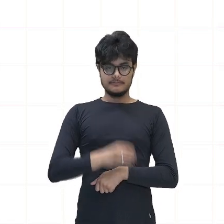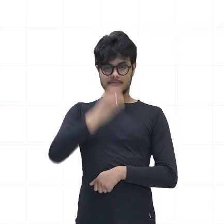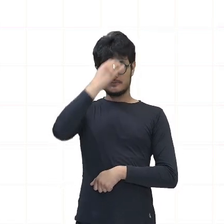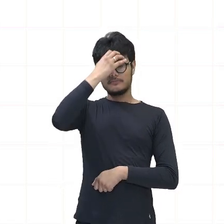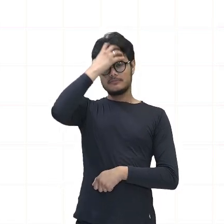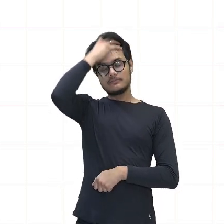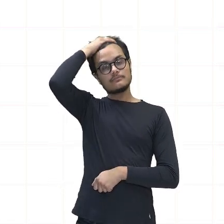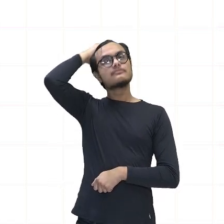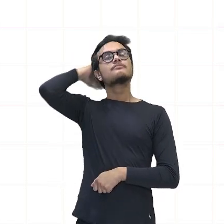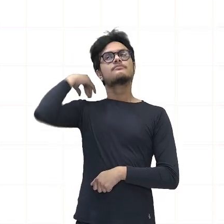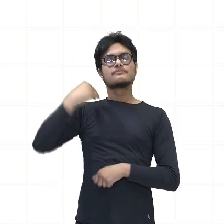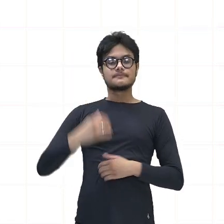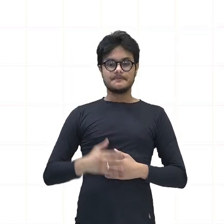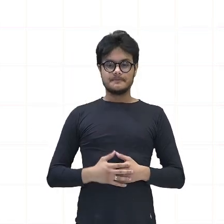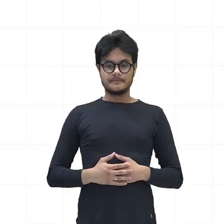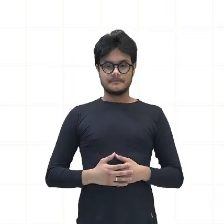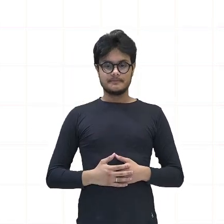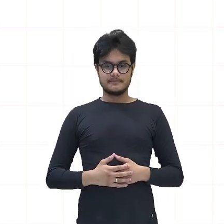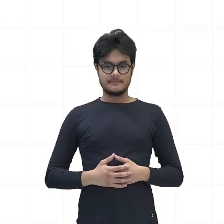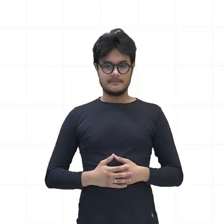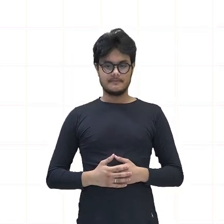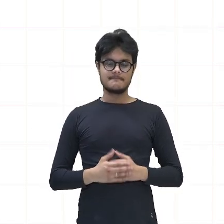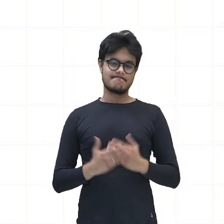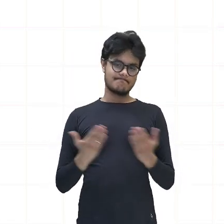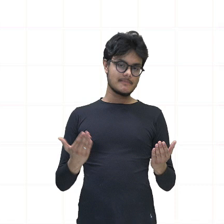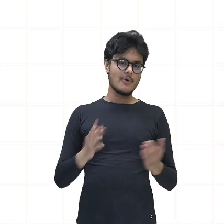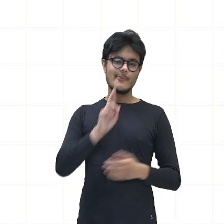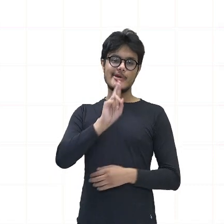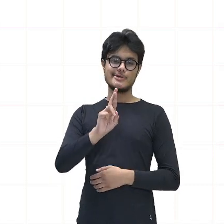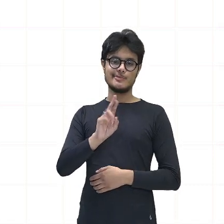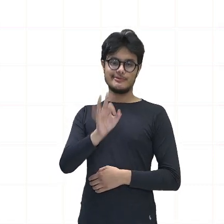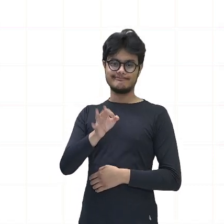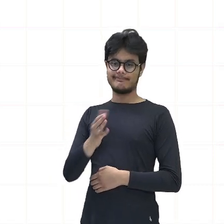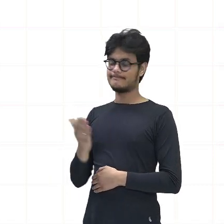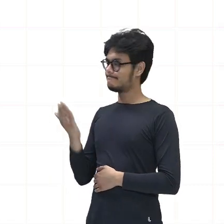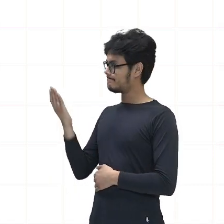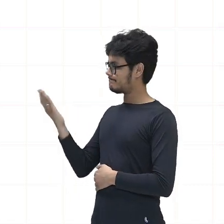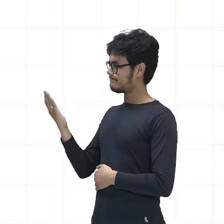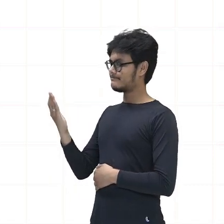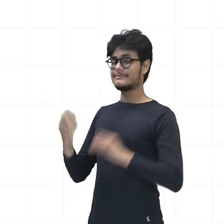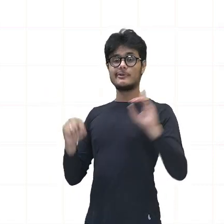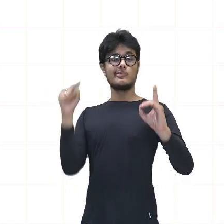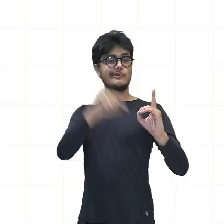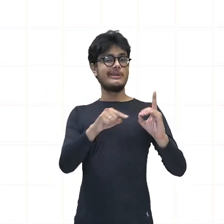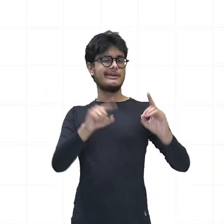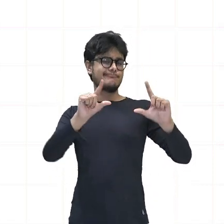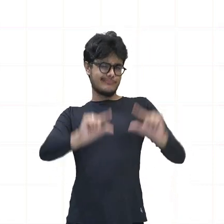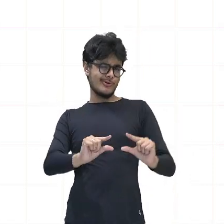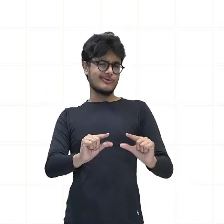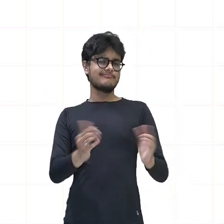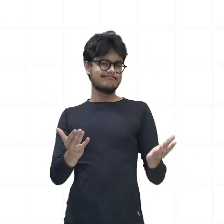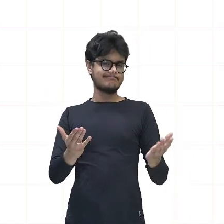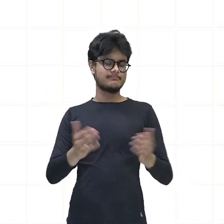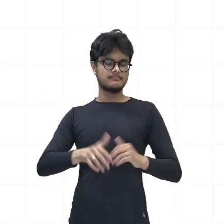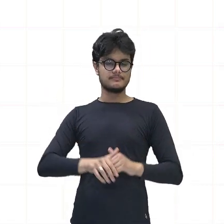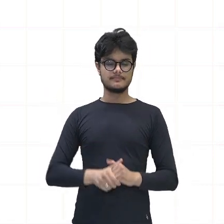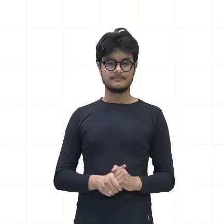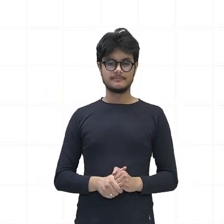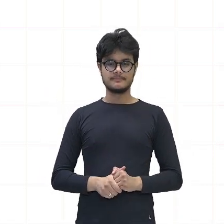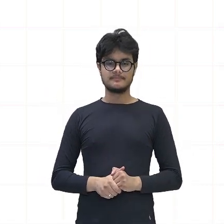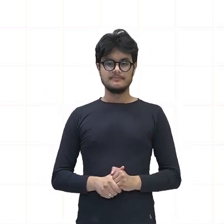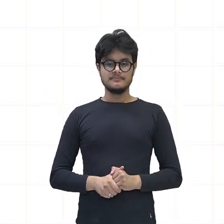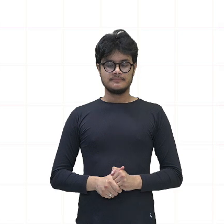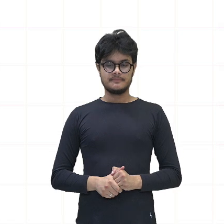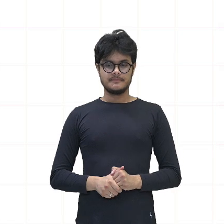8.510.417 quilômetros quadrados aproximadamente. Então, como resultado, a gente vai ter uma densidade demográfica de 23,8 habitantes